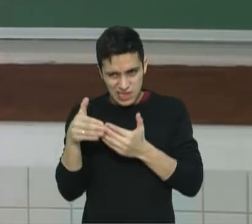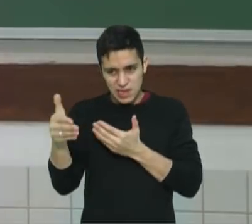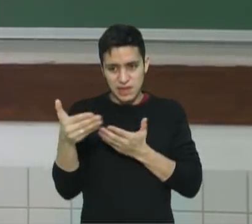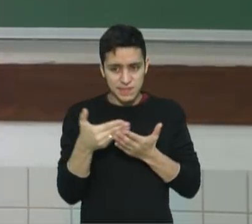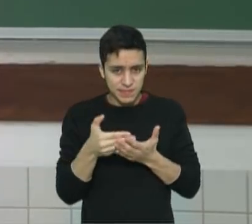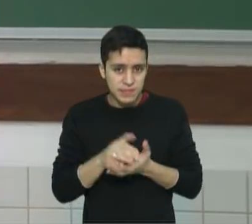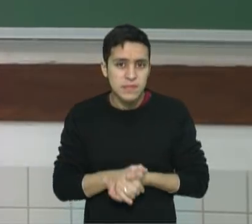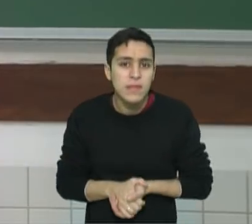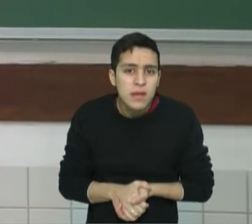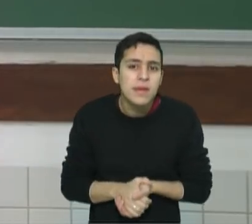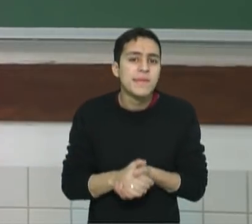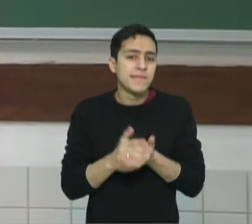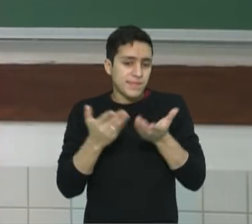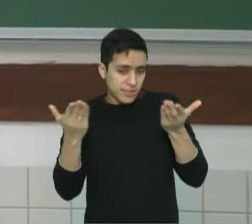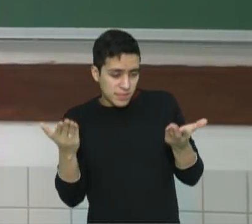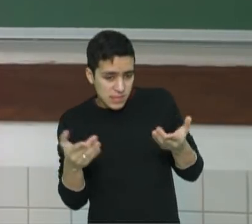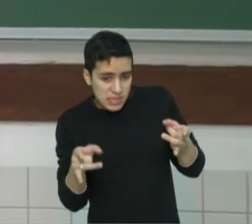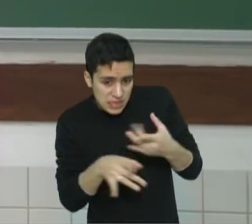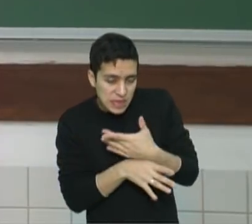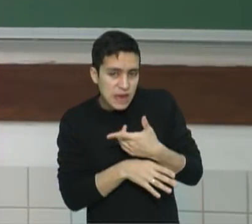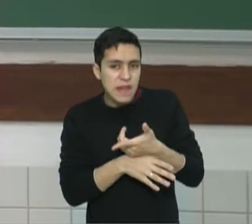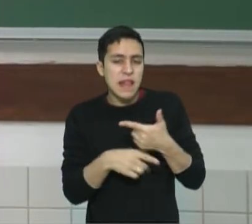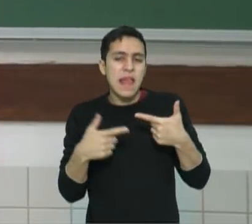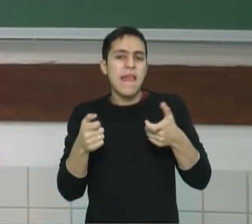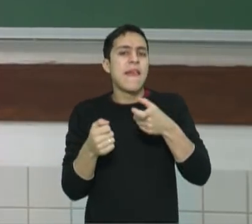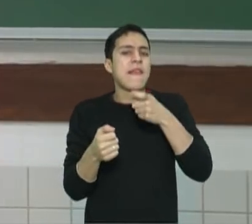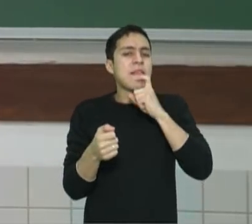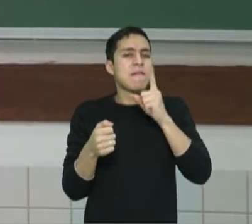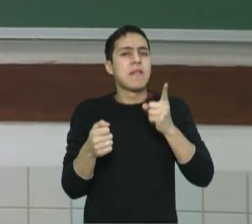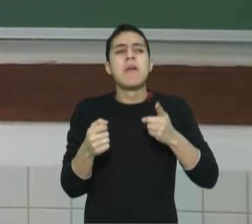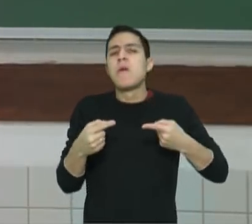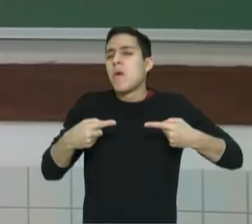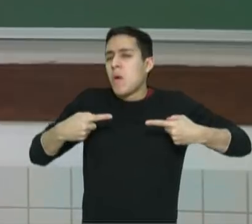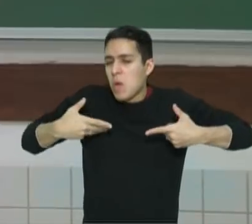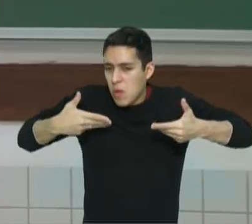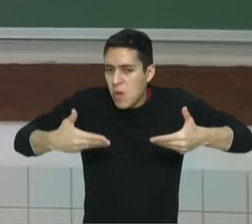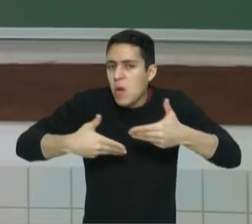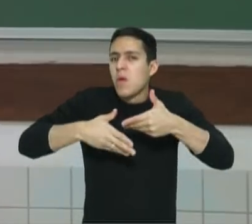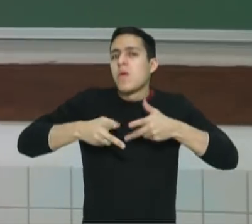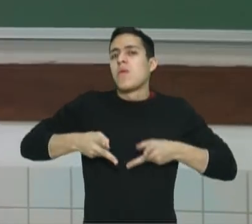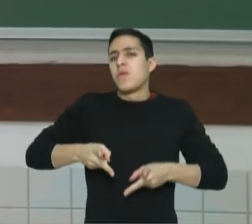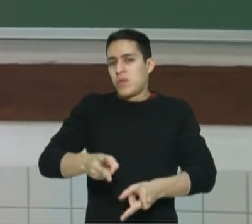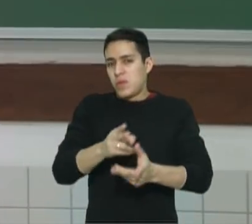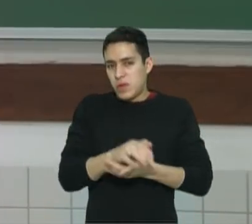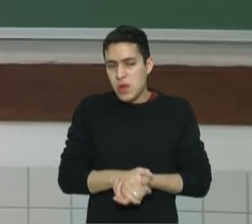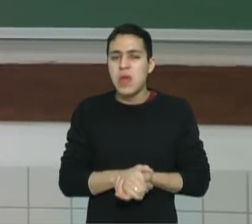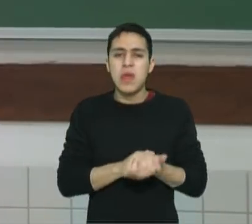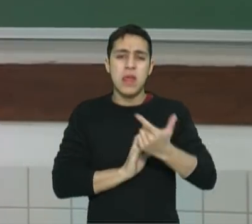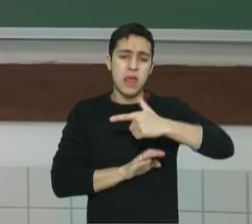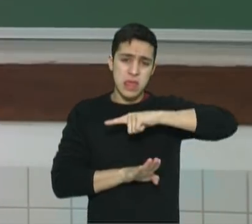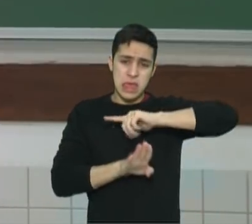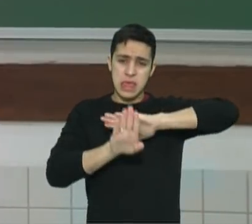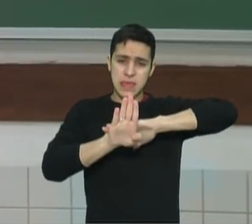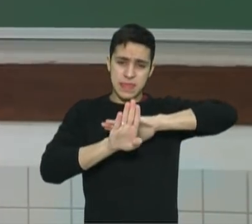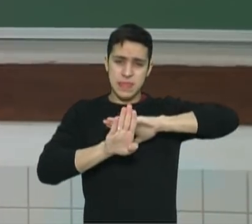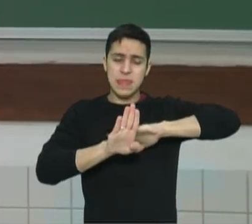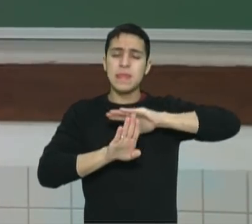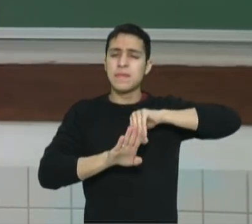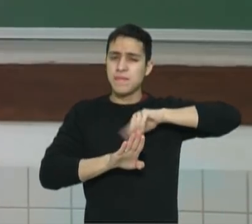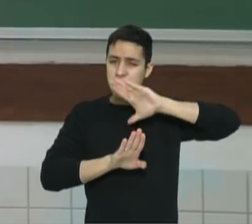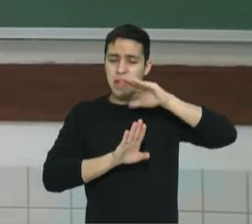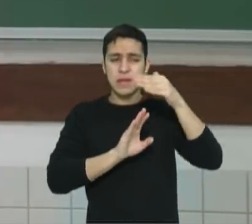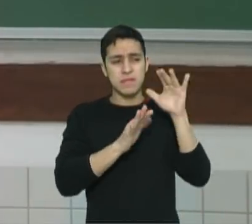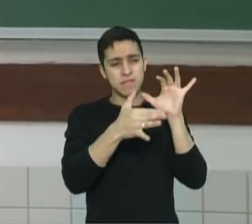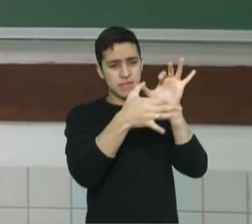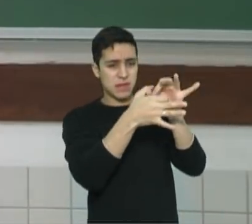que mesmo terminando a Guerra Fria, não termina, ela vai ser estruturada por uma situação mais embasada na